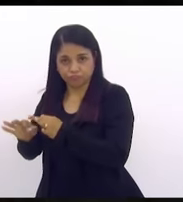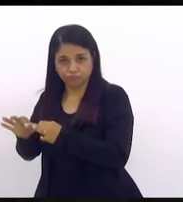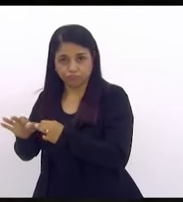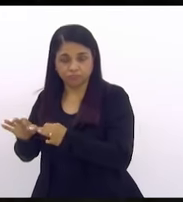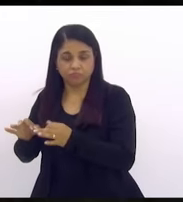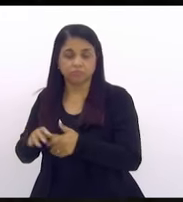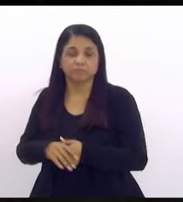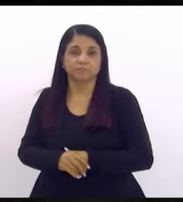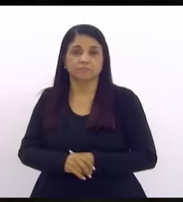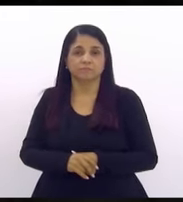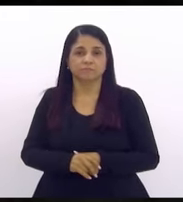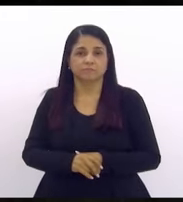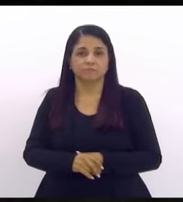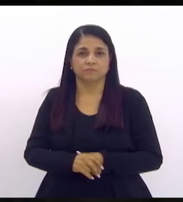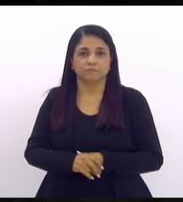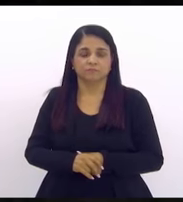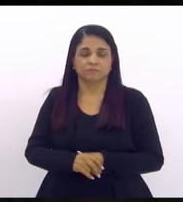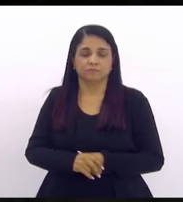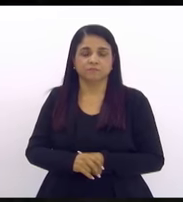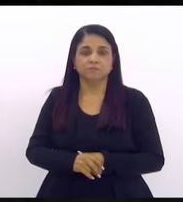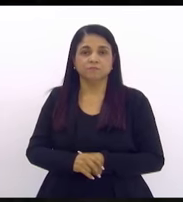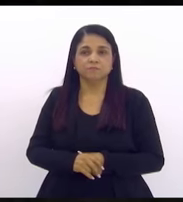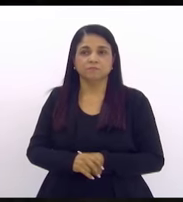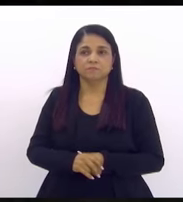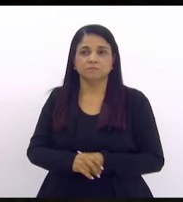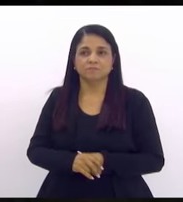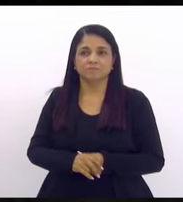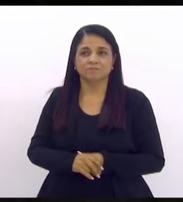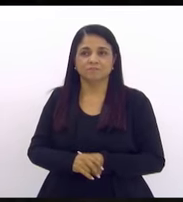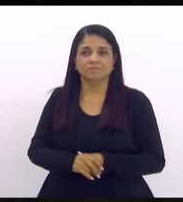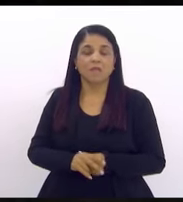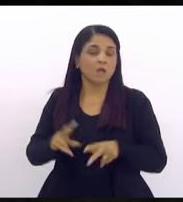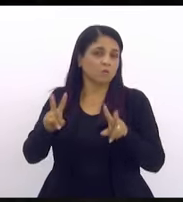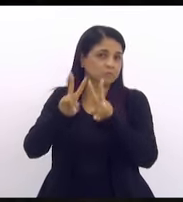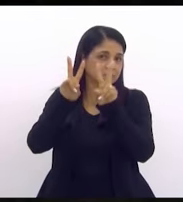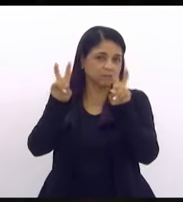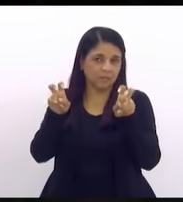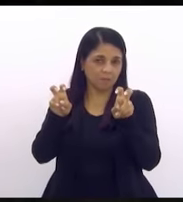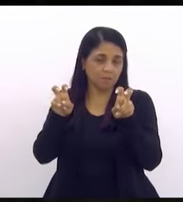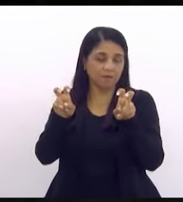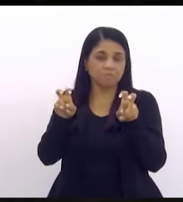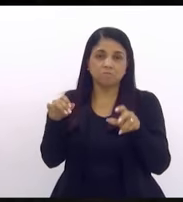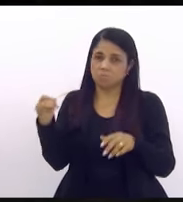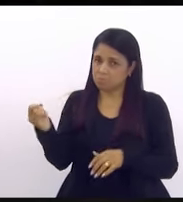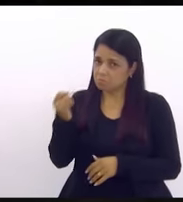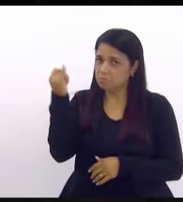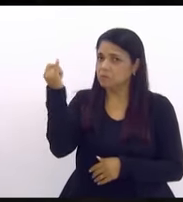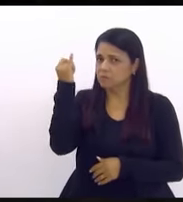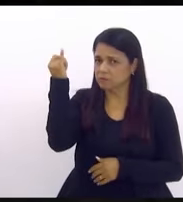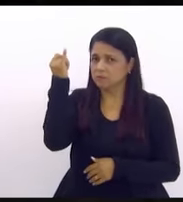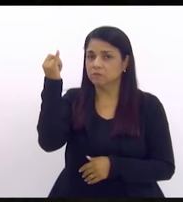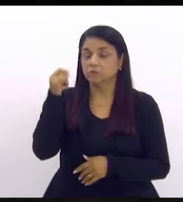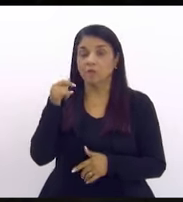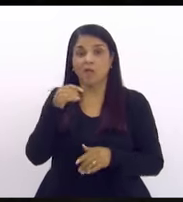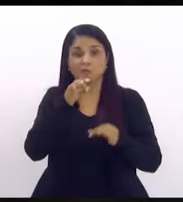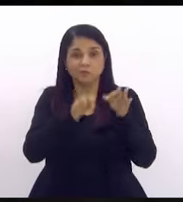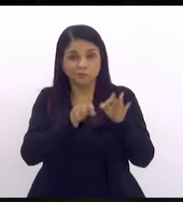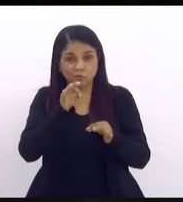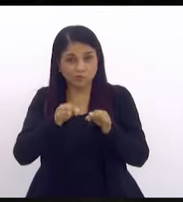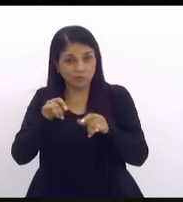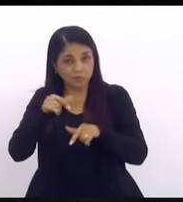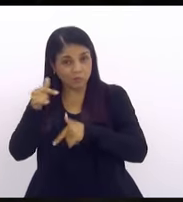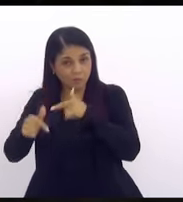sindicatos do da Justiça do Trabalho eu acho que é um tema tamb também muito importante porque a justiça do trabalho ela